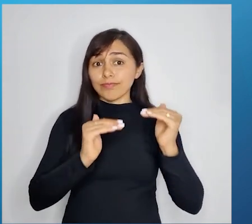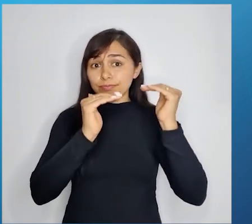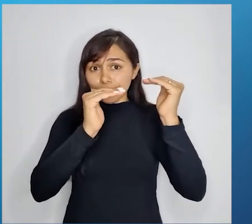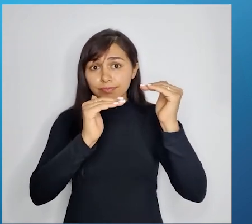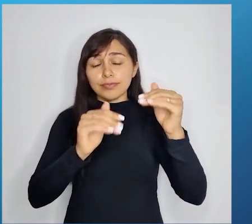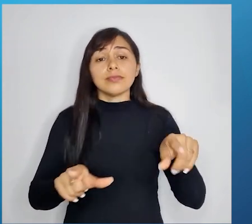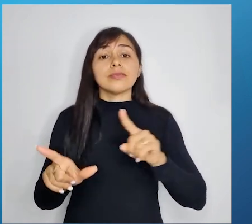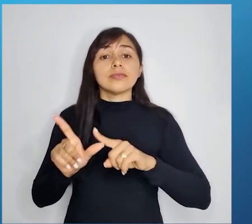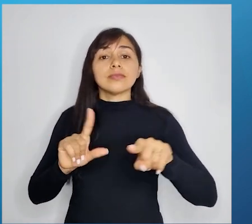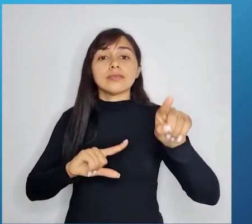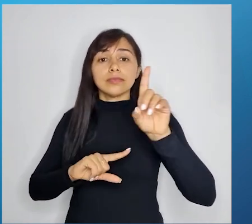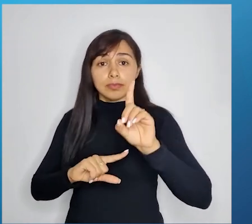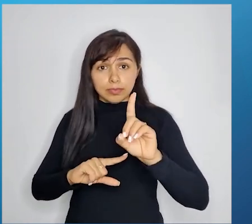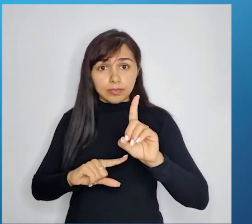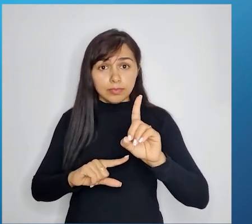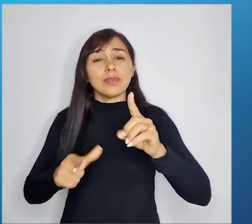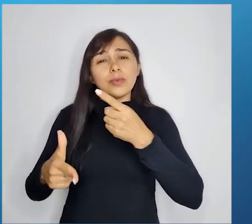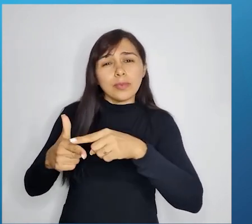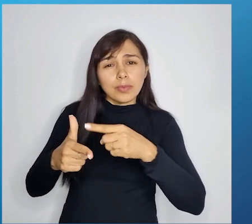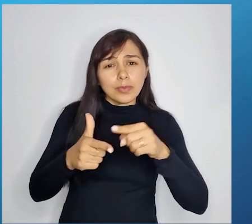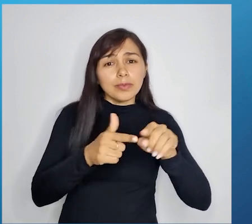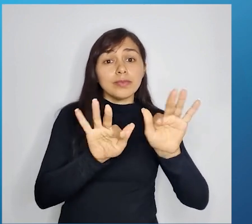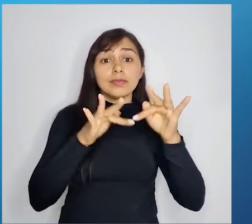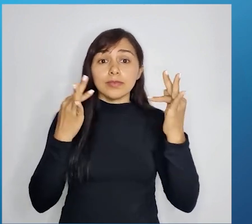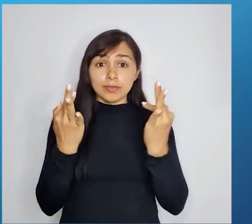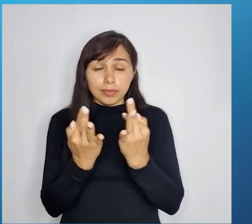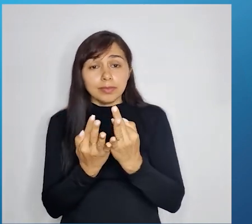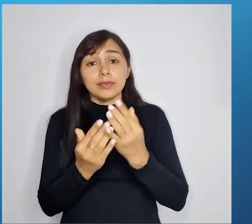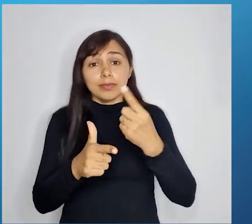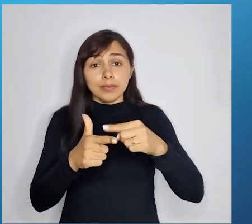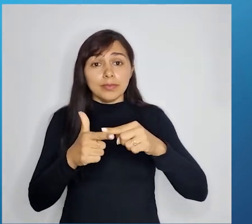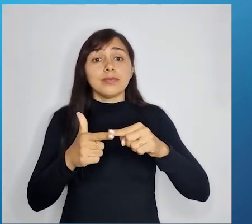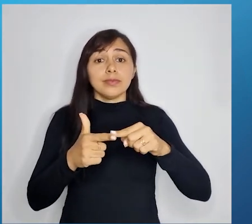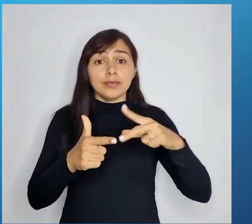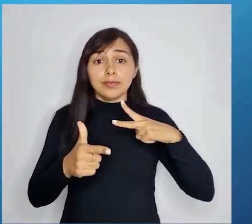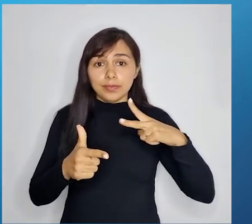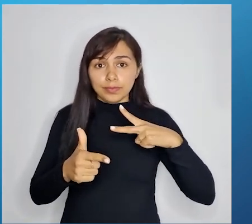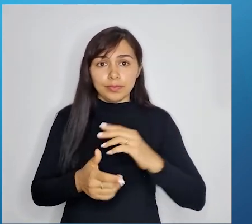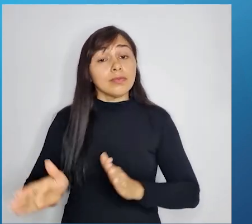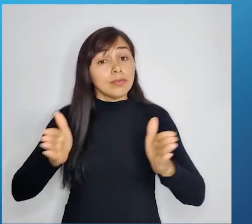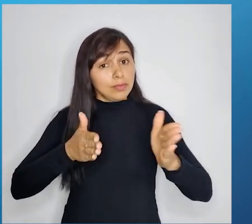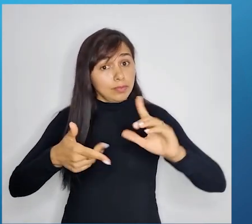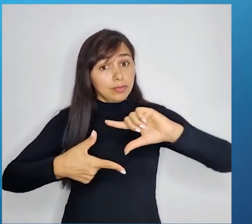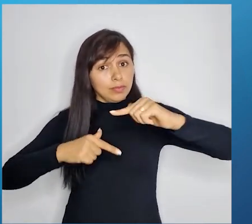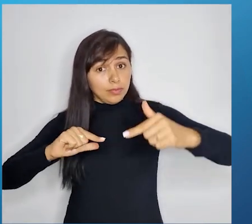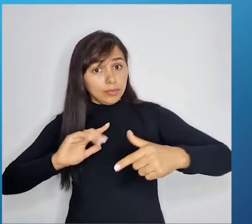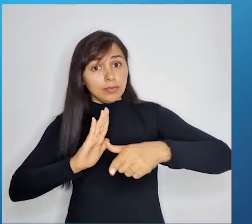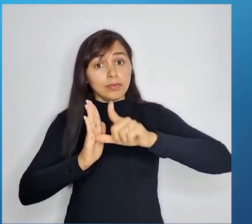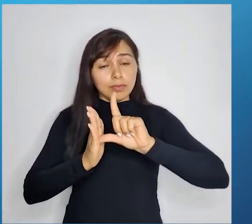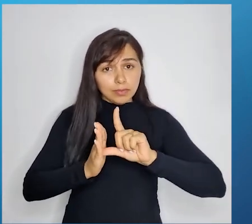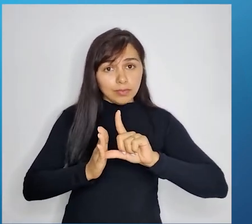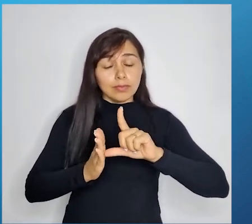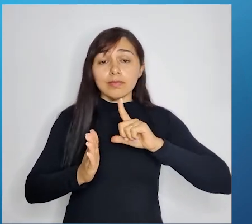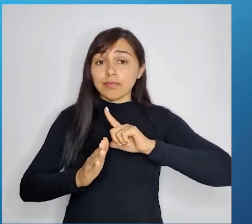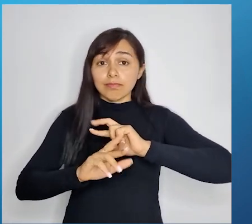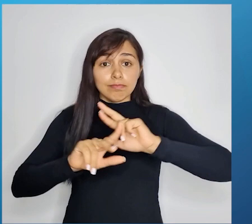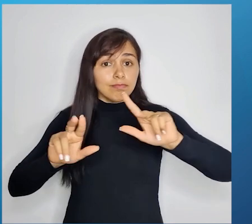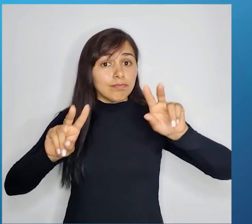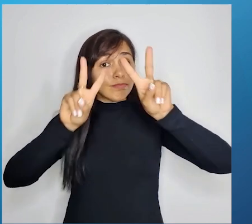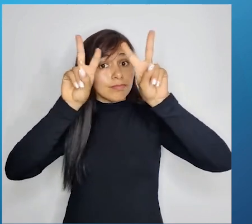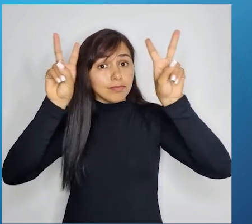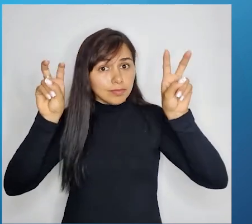familiares e dramas pessoais. Então, nesse período do pré-modernismo, a gente viu que eles falam muito das desigualdades sociais,